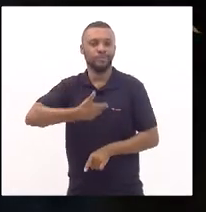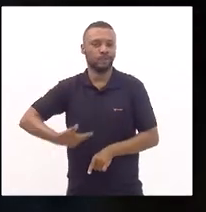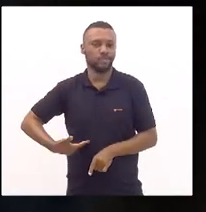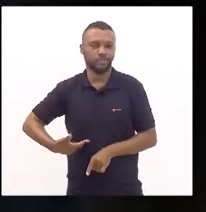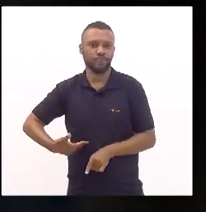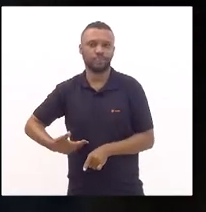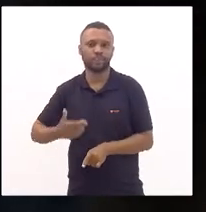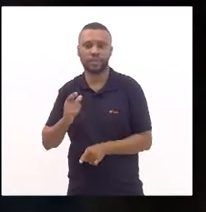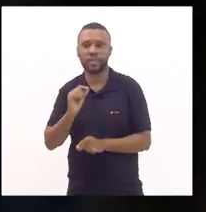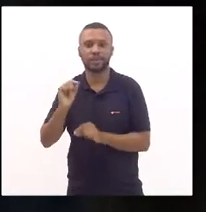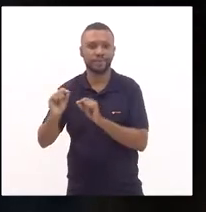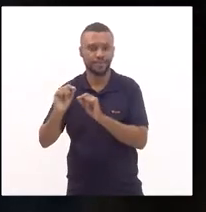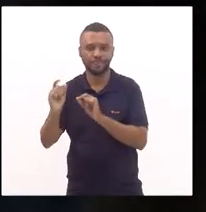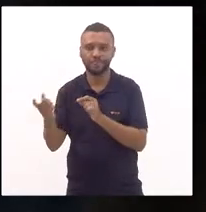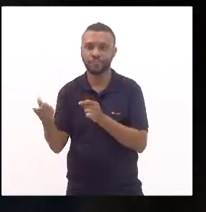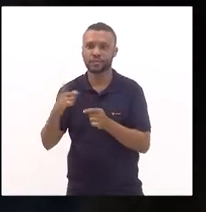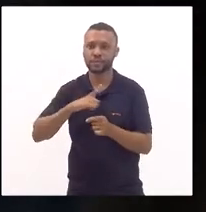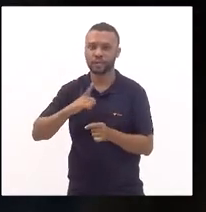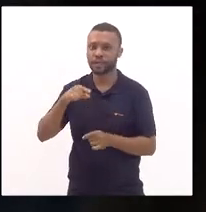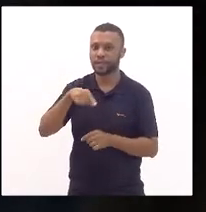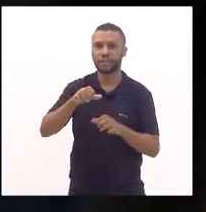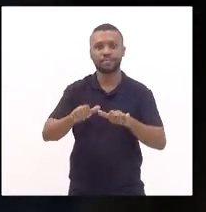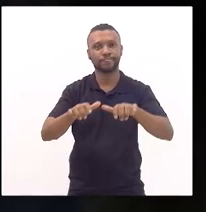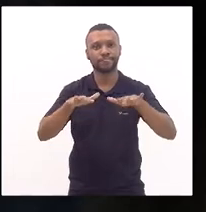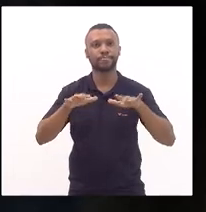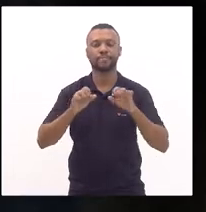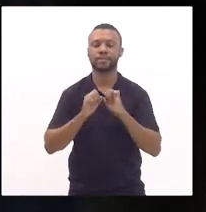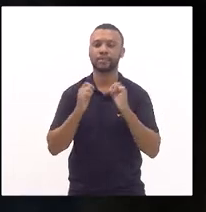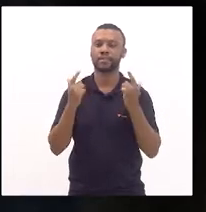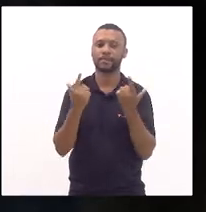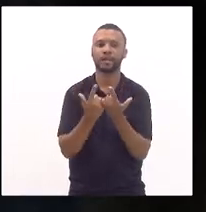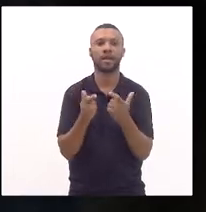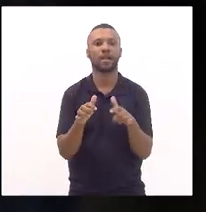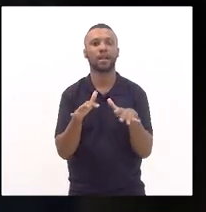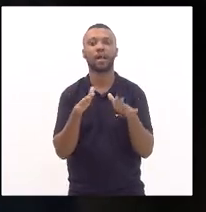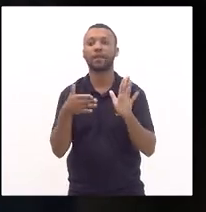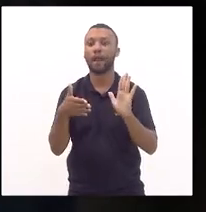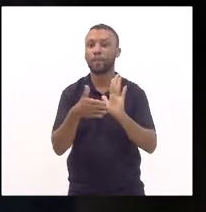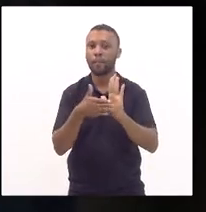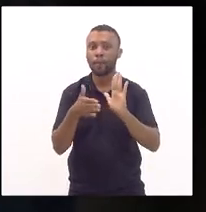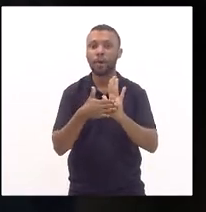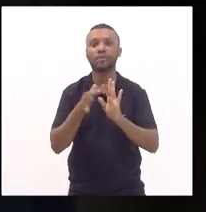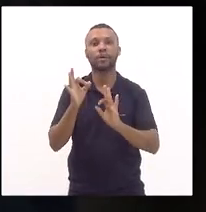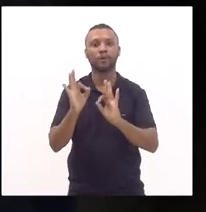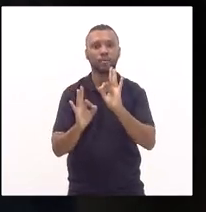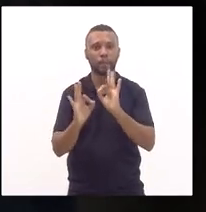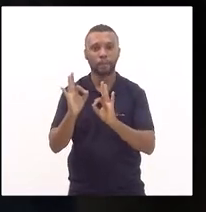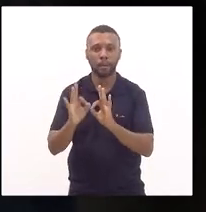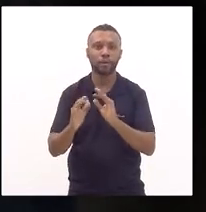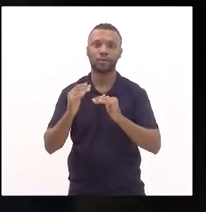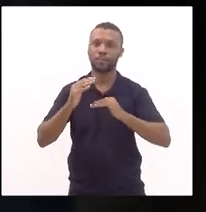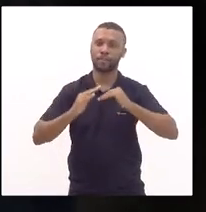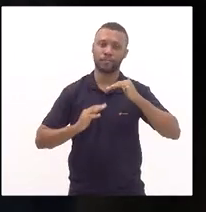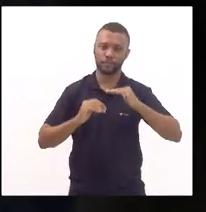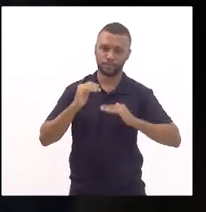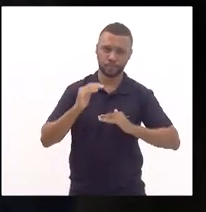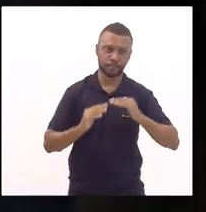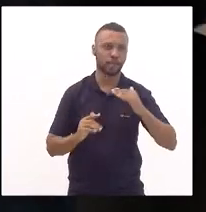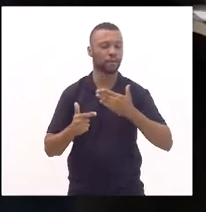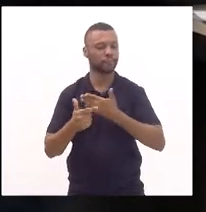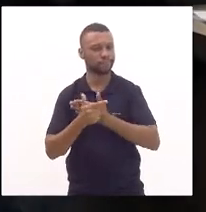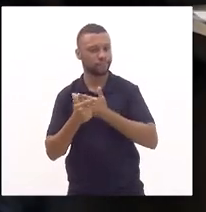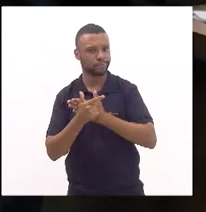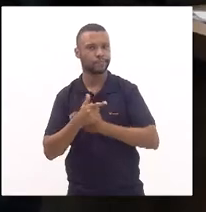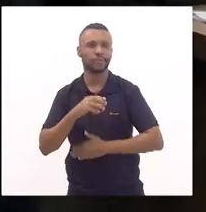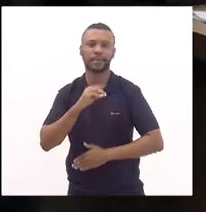chegue aqui na Assembleia exatamente a proposta do plano de cargo, carreiras e salários